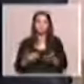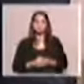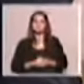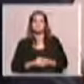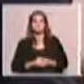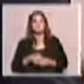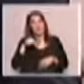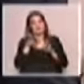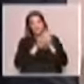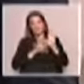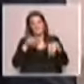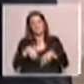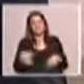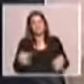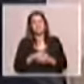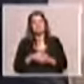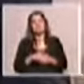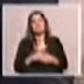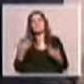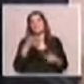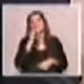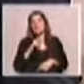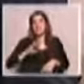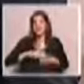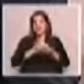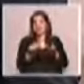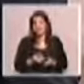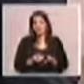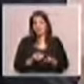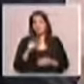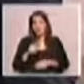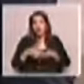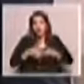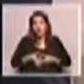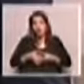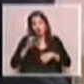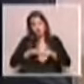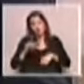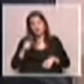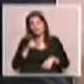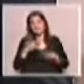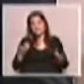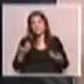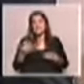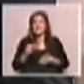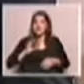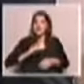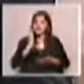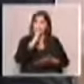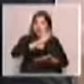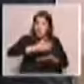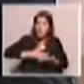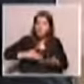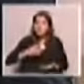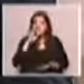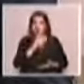programa. Quando nós falamos no queijo, a pertinência das unidades tem a ver com isso. De facto, o abrir o queijo, se ele não for consumido